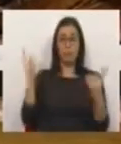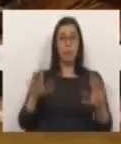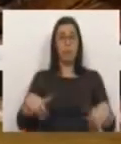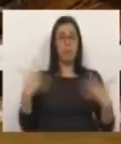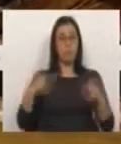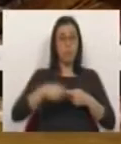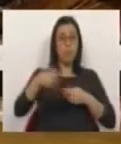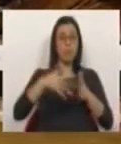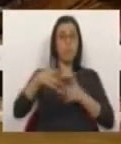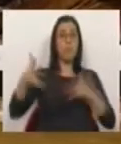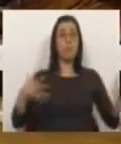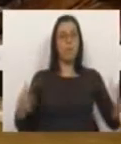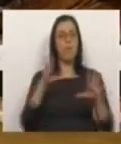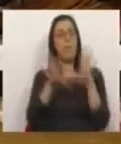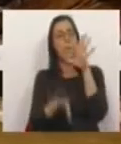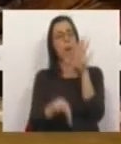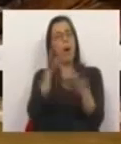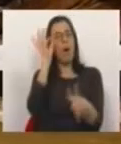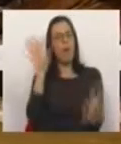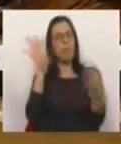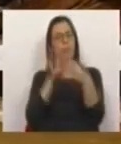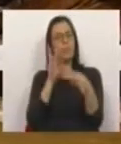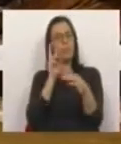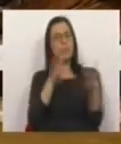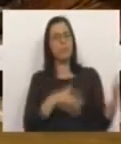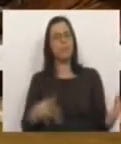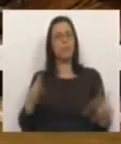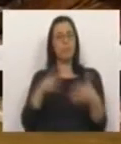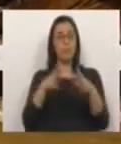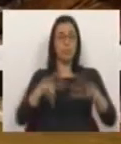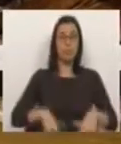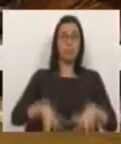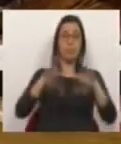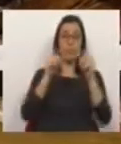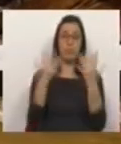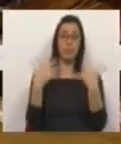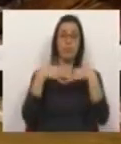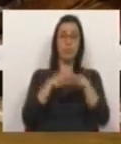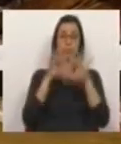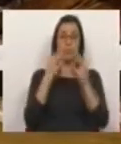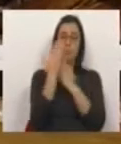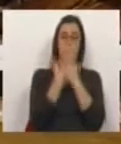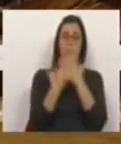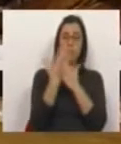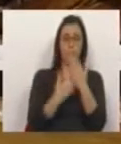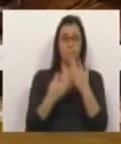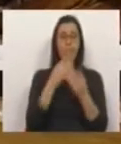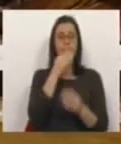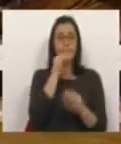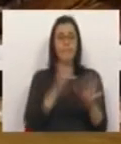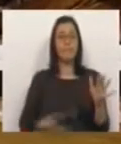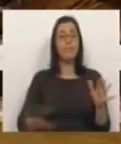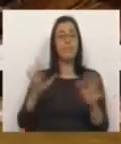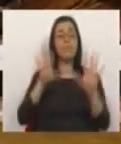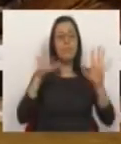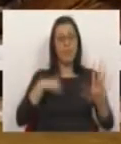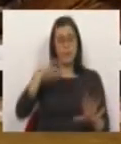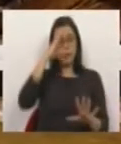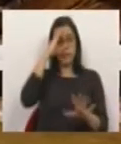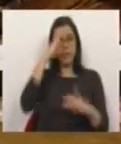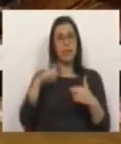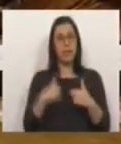permitem expansão, é a opção que corresponde a uma visão estratégica para o desenvolvimento integrado da economia e do território. Mas